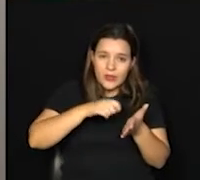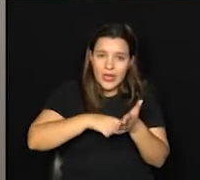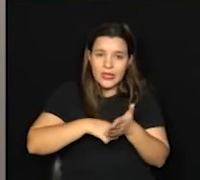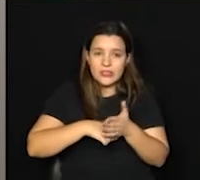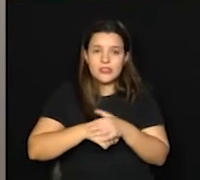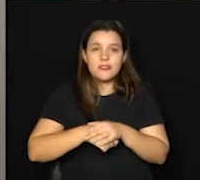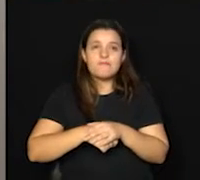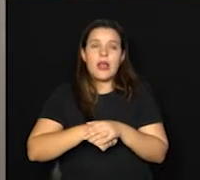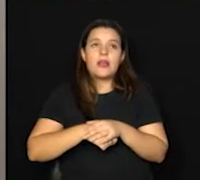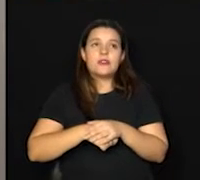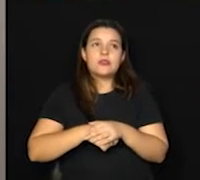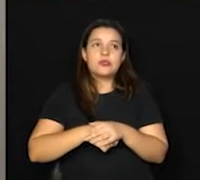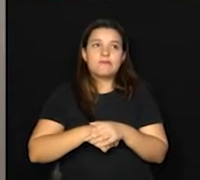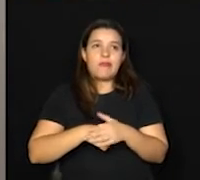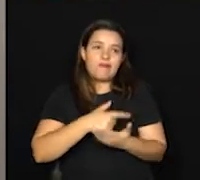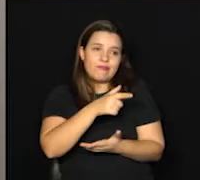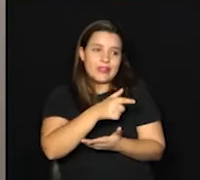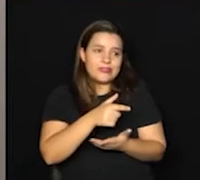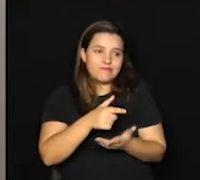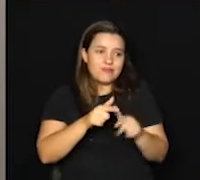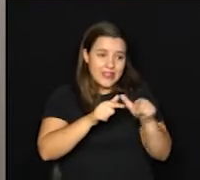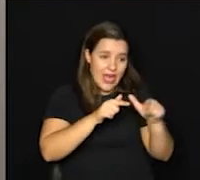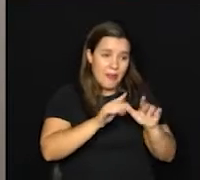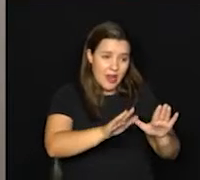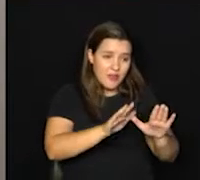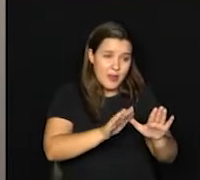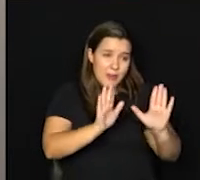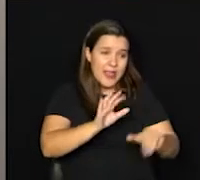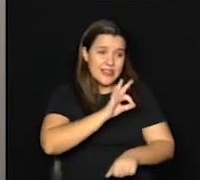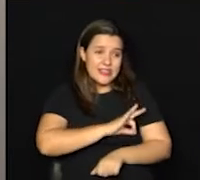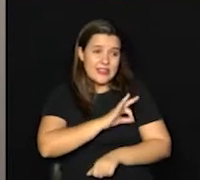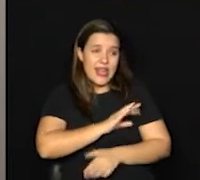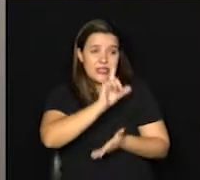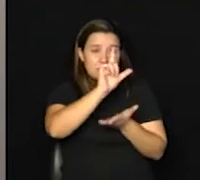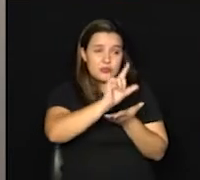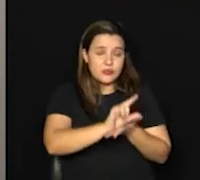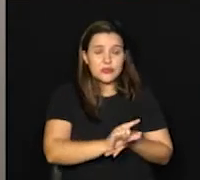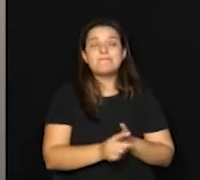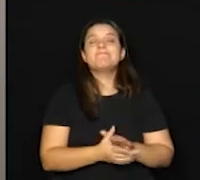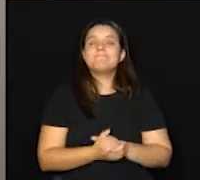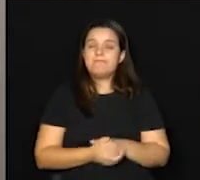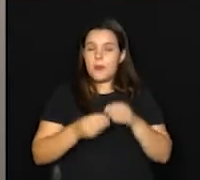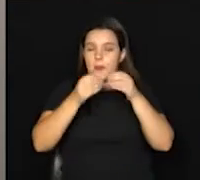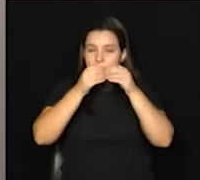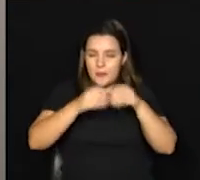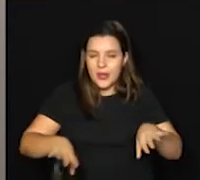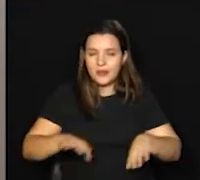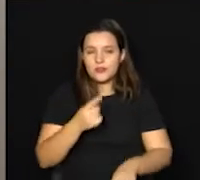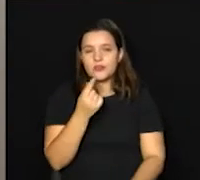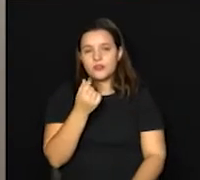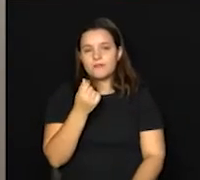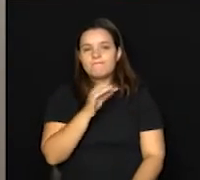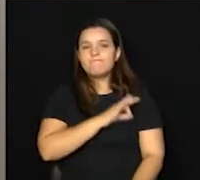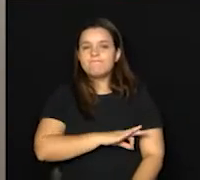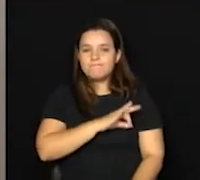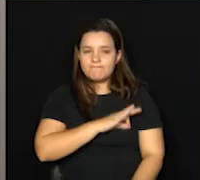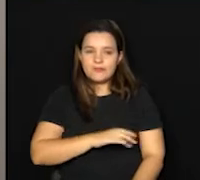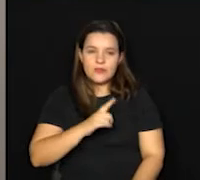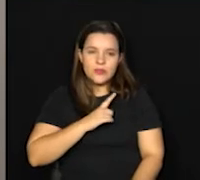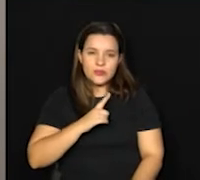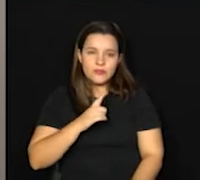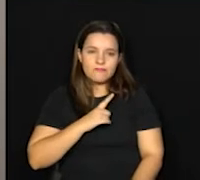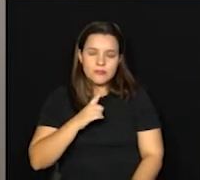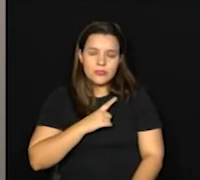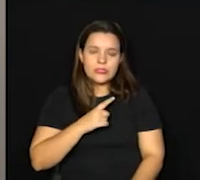salvado alguns empregos, salvaram com esse custo, né, com esse ônus de se reduzir consideravelmente